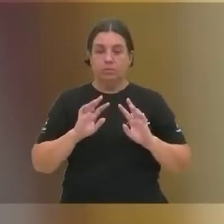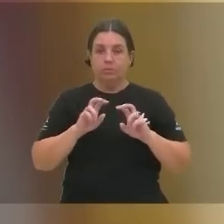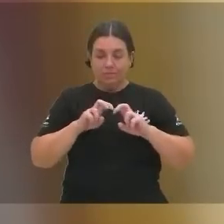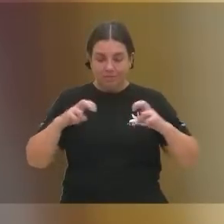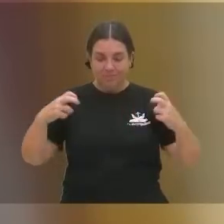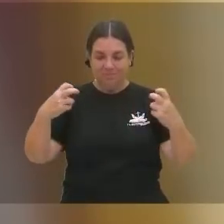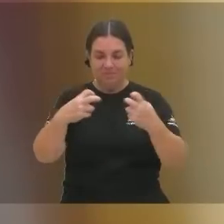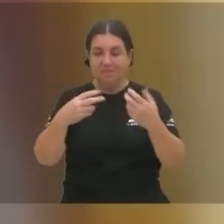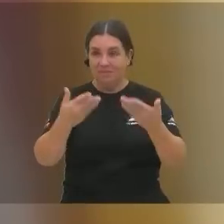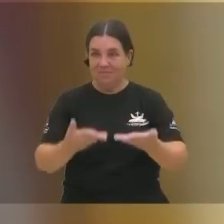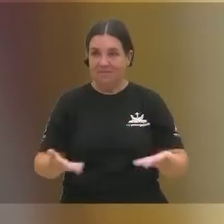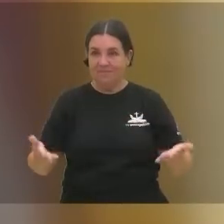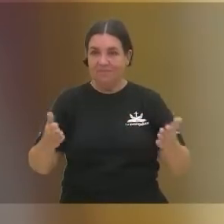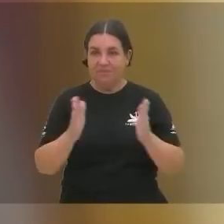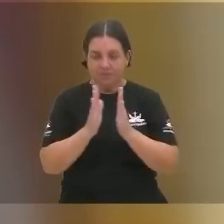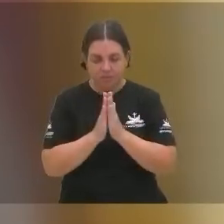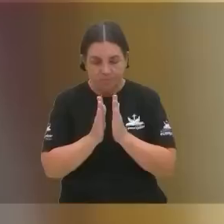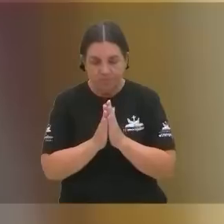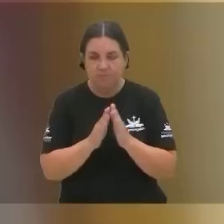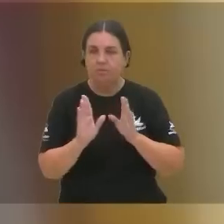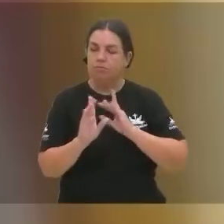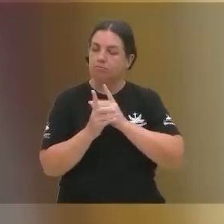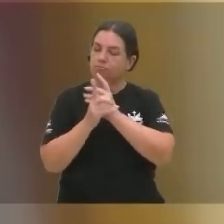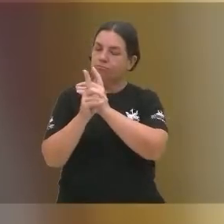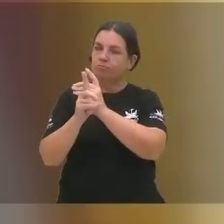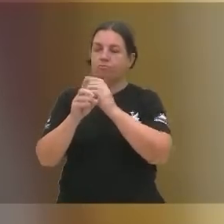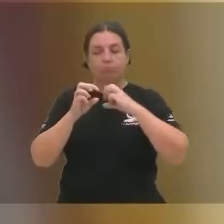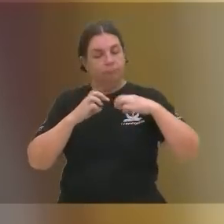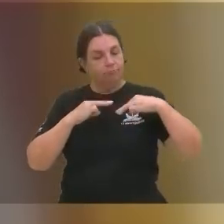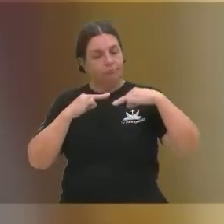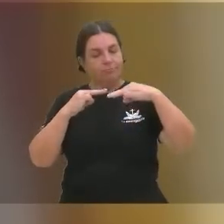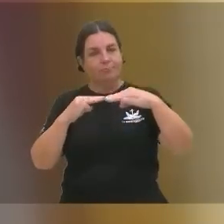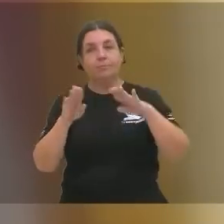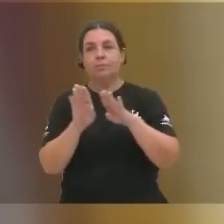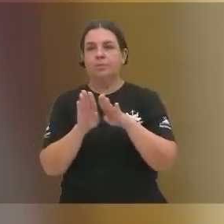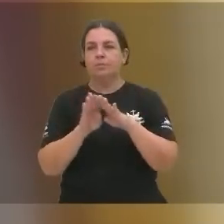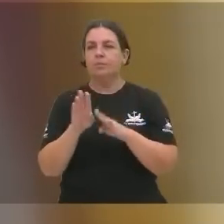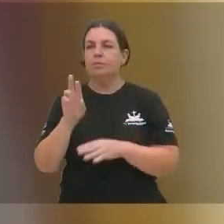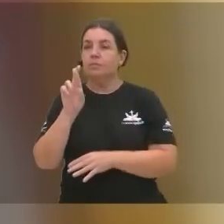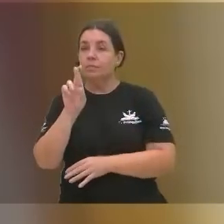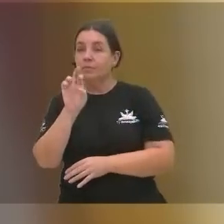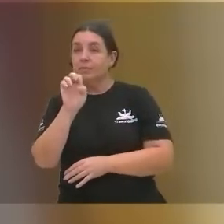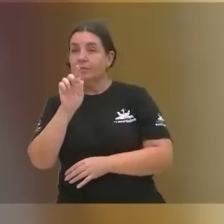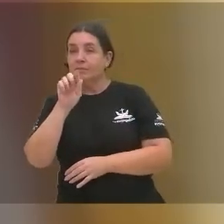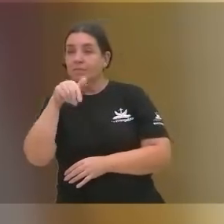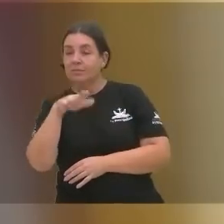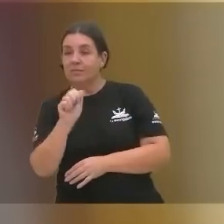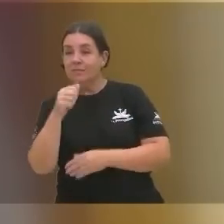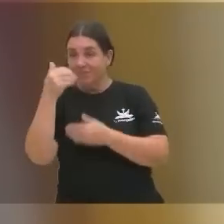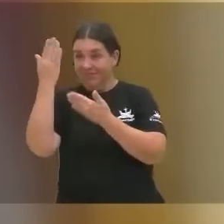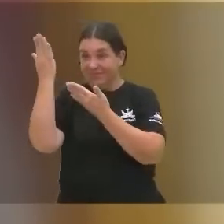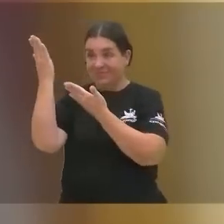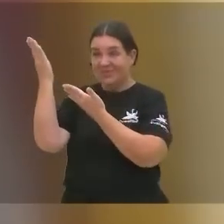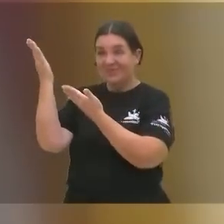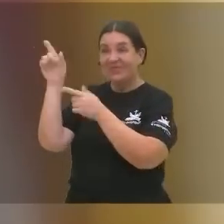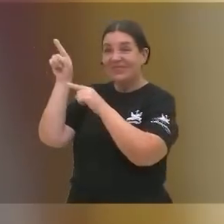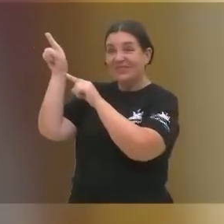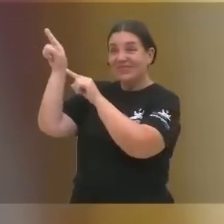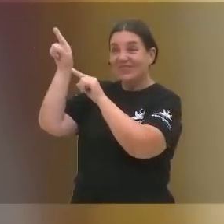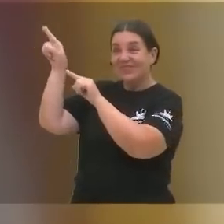devoção procurando ser discípulo missionário também de Regina Patrícia de Paulista Pernambuco